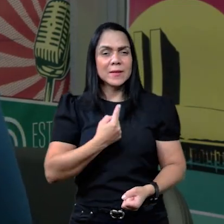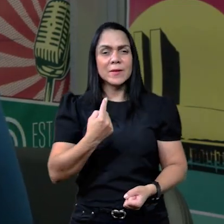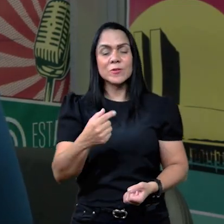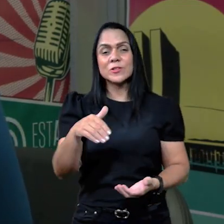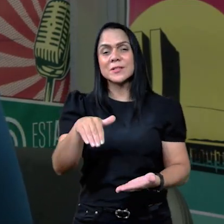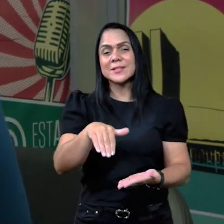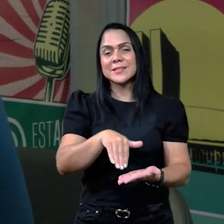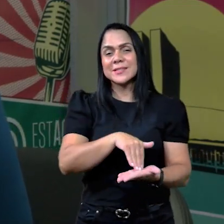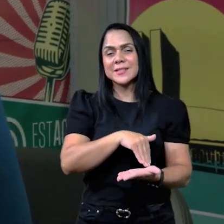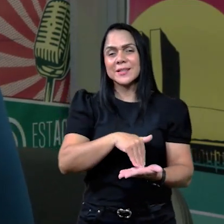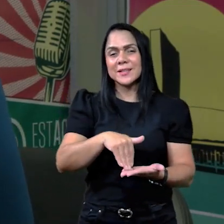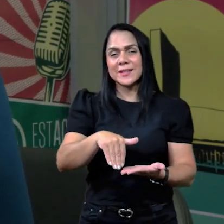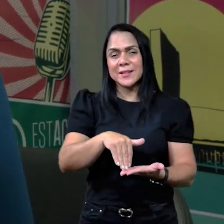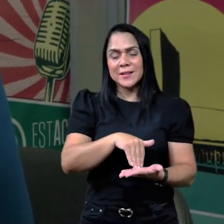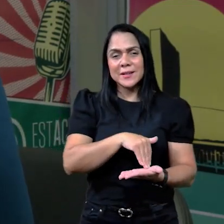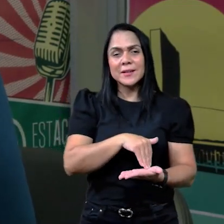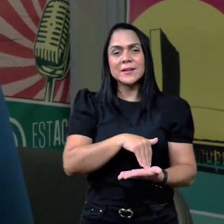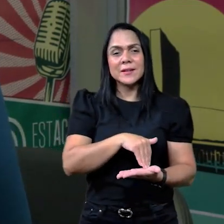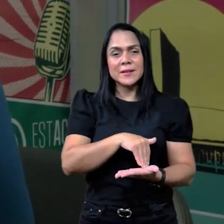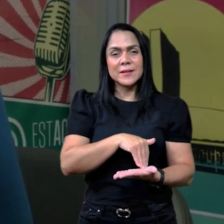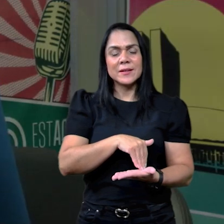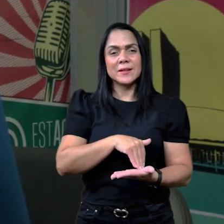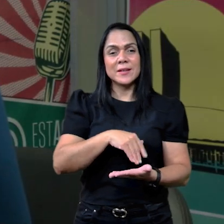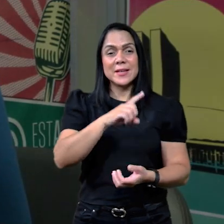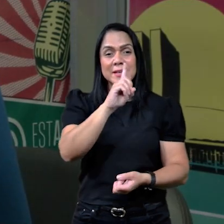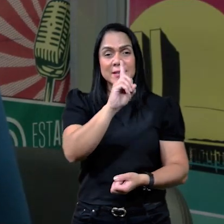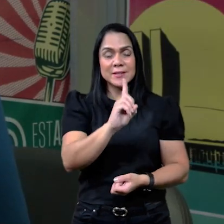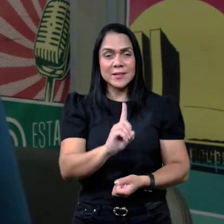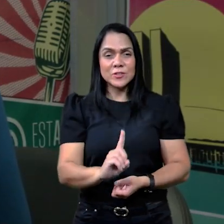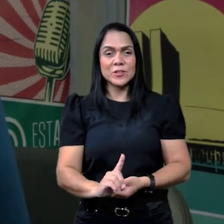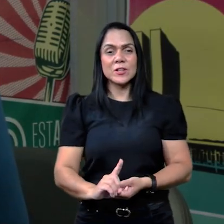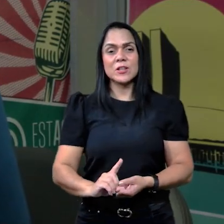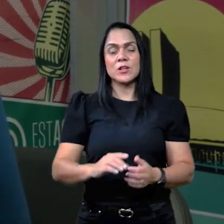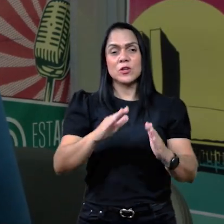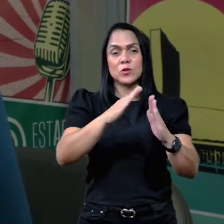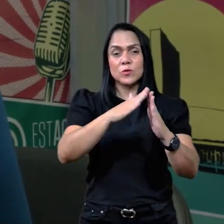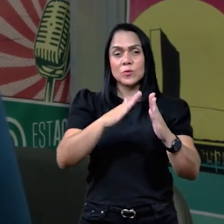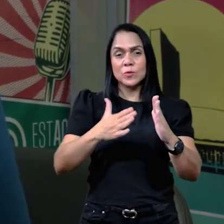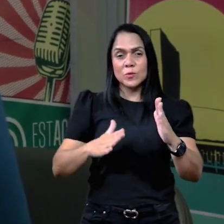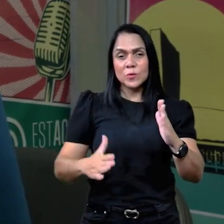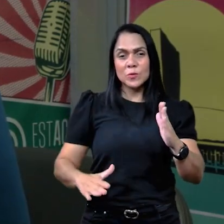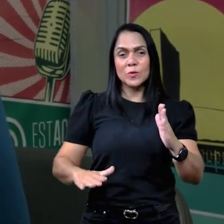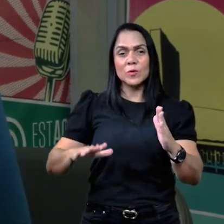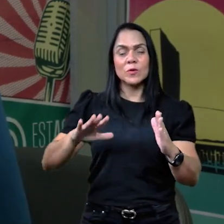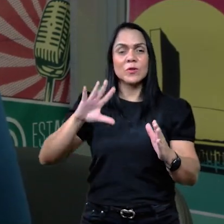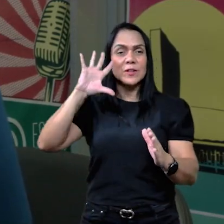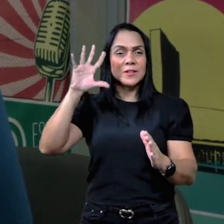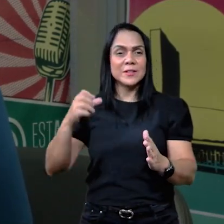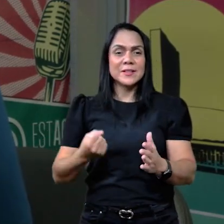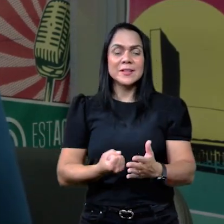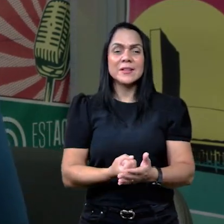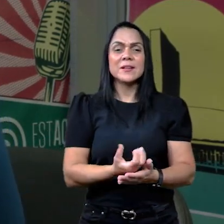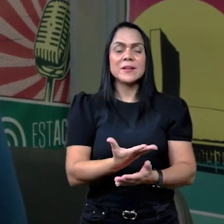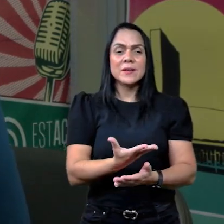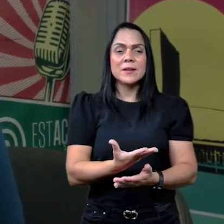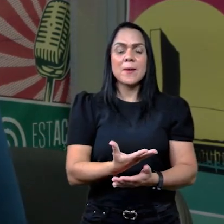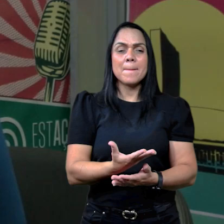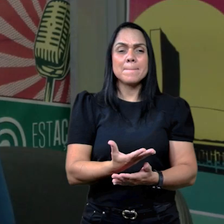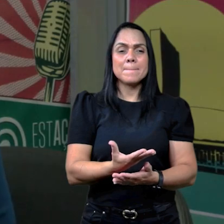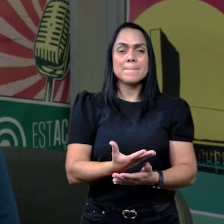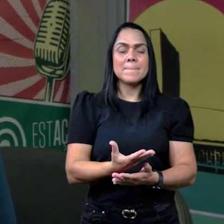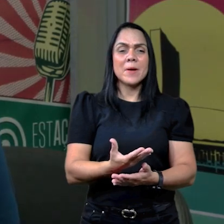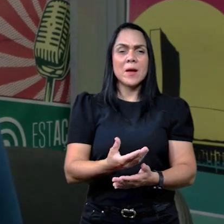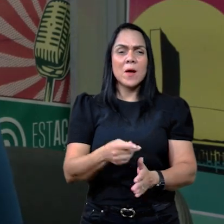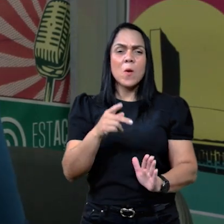né, da Secretaria, né, da SQPT e da Diretoria de Povos de Terreiro, né, da Coordenação Geral que eu faço parte, uma medida